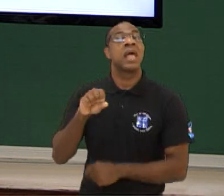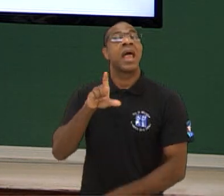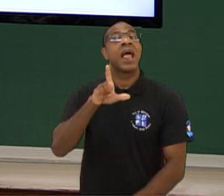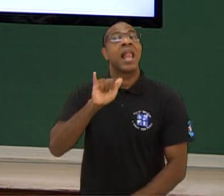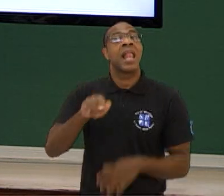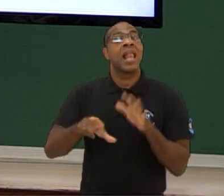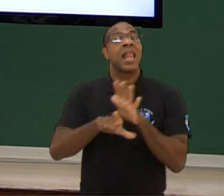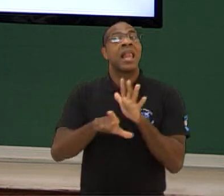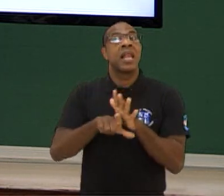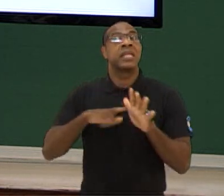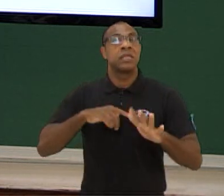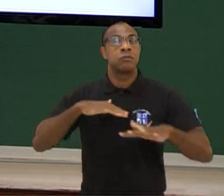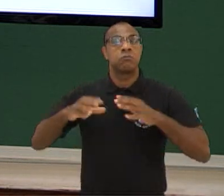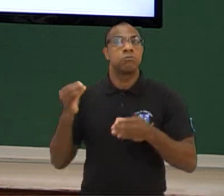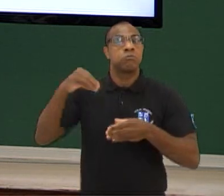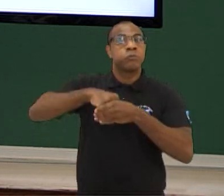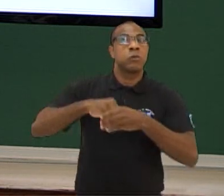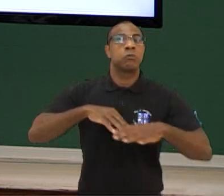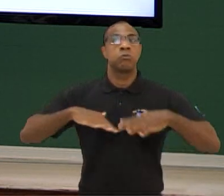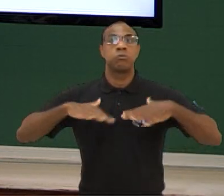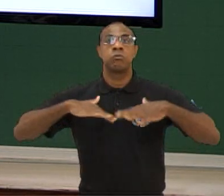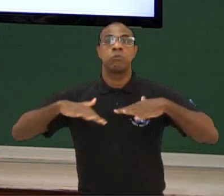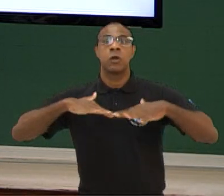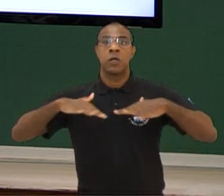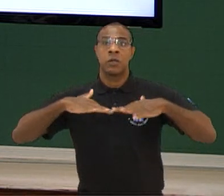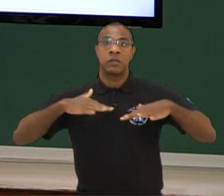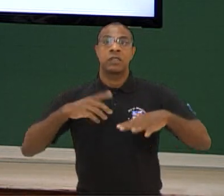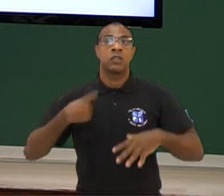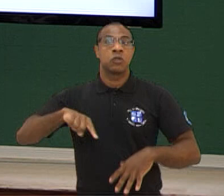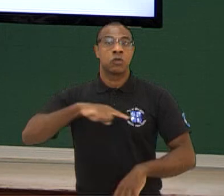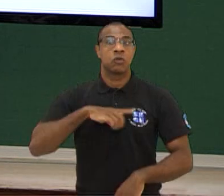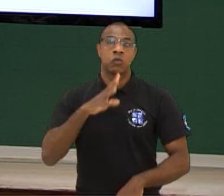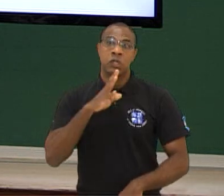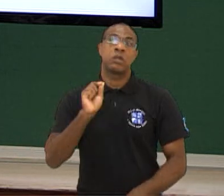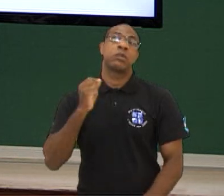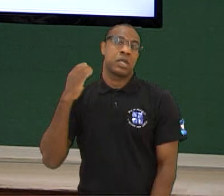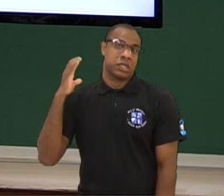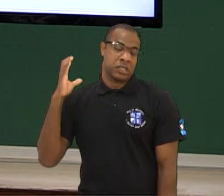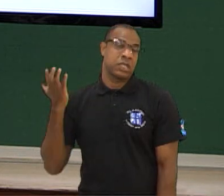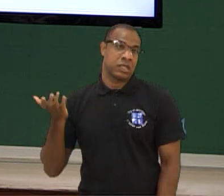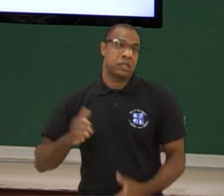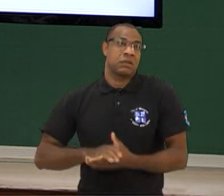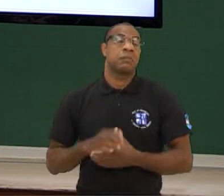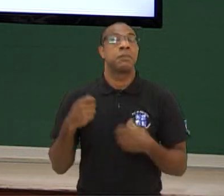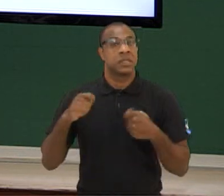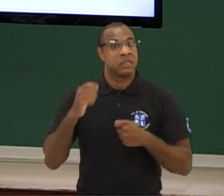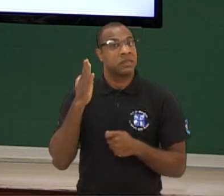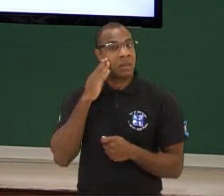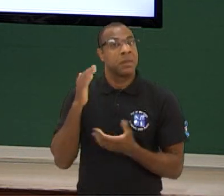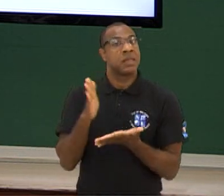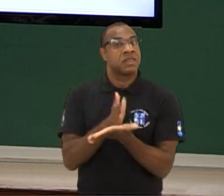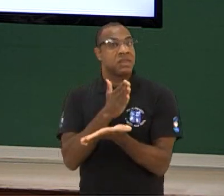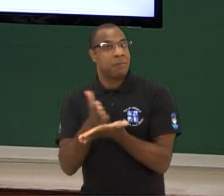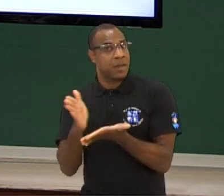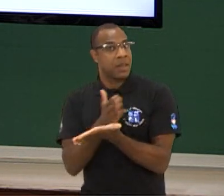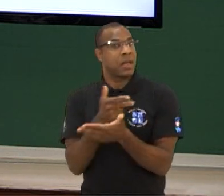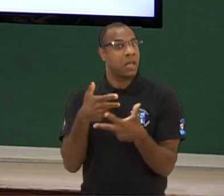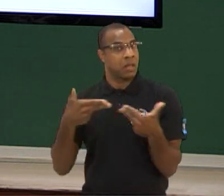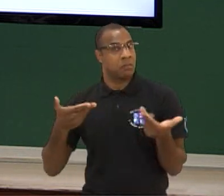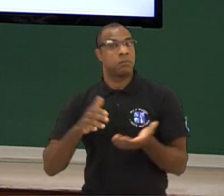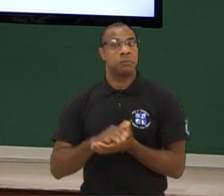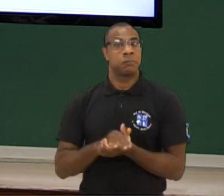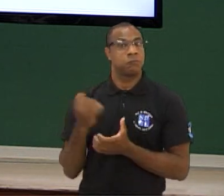rege o movimento, certo? Que é a ciência como a gente conhece, certo? Então a gente tem que aprender a separar um pouquinho as coisas aqui,